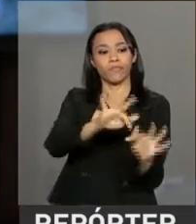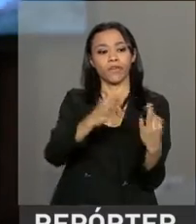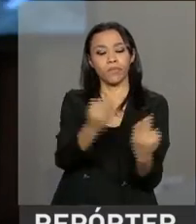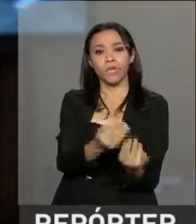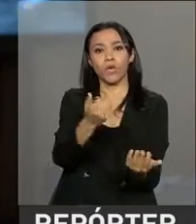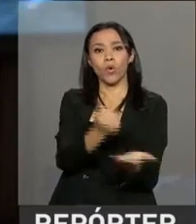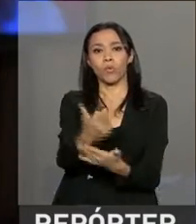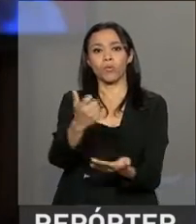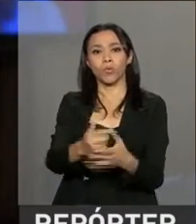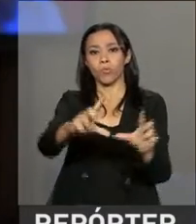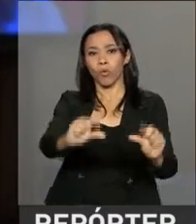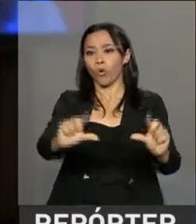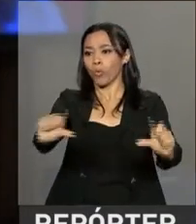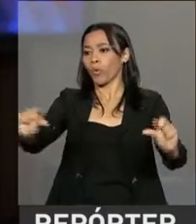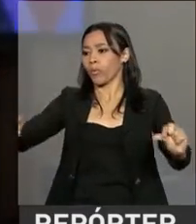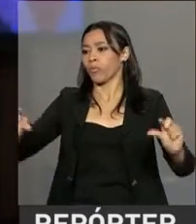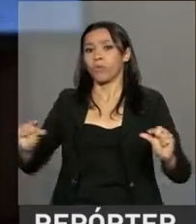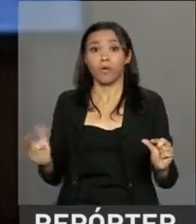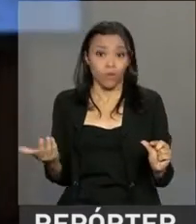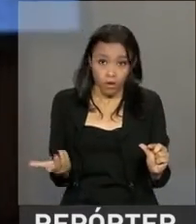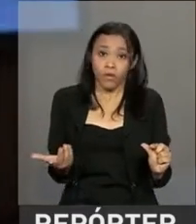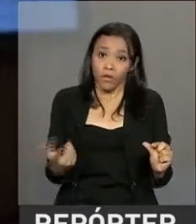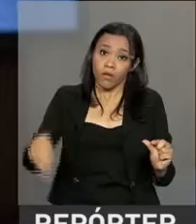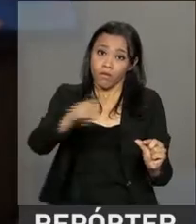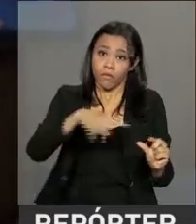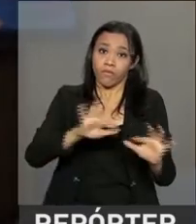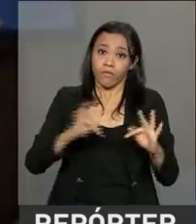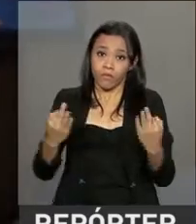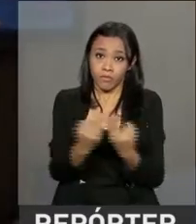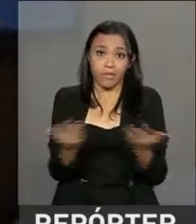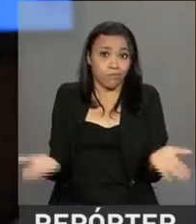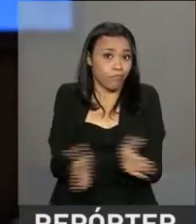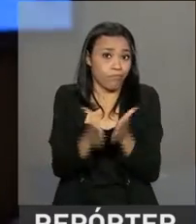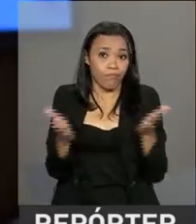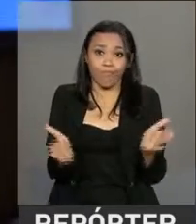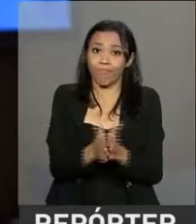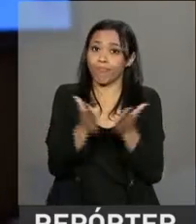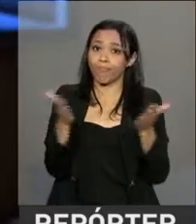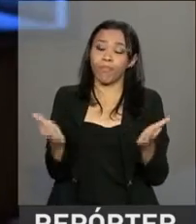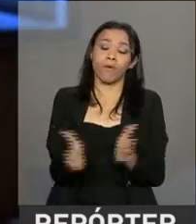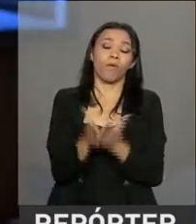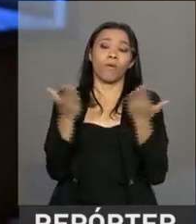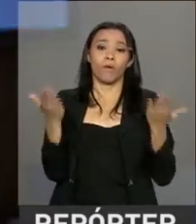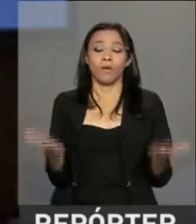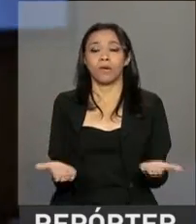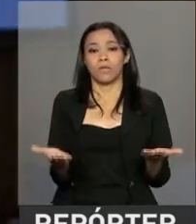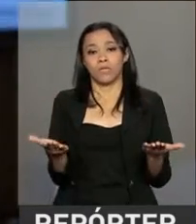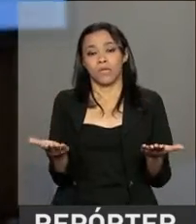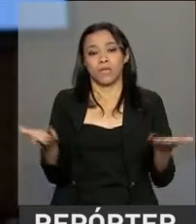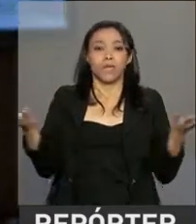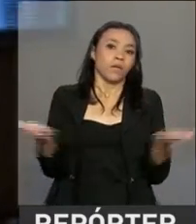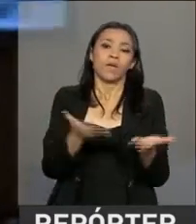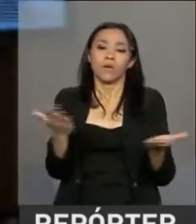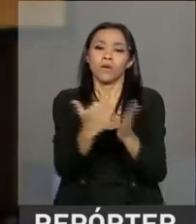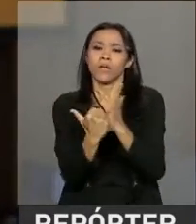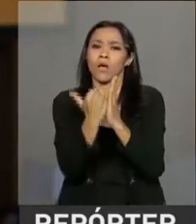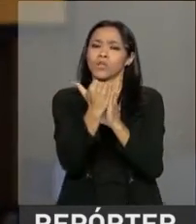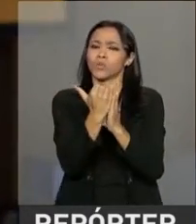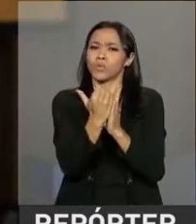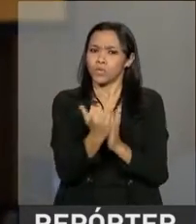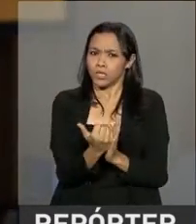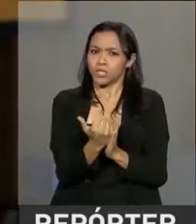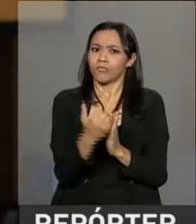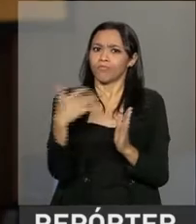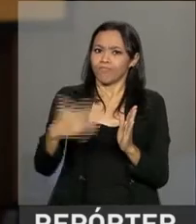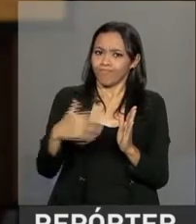vez menos alimentos, né, porque são famílias que estão perto da extrema pobreza, e agora tiveram um reajuste de 12,5%. Foi o maior